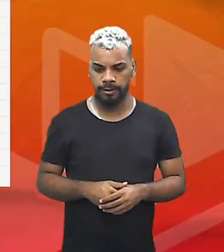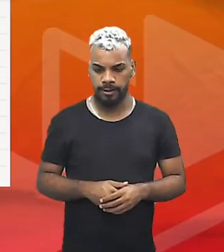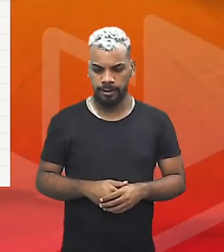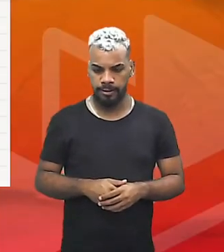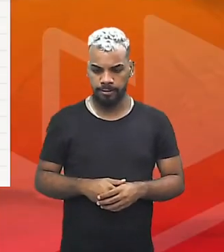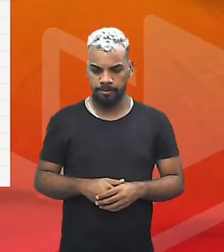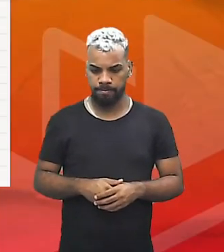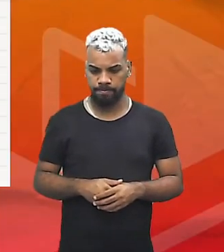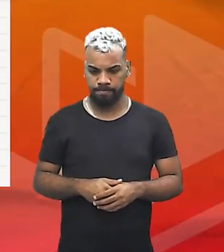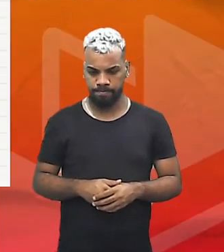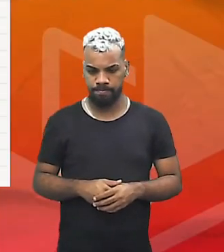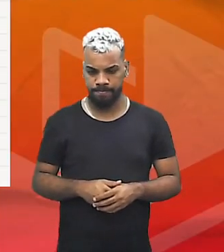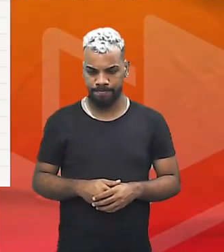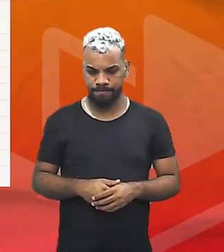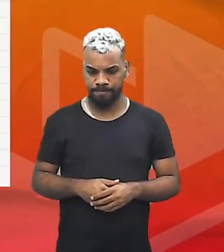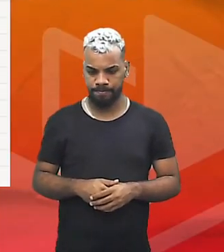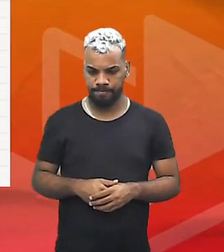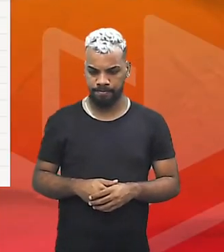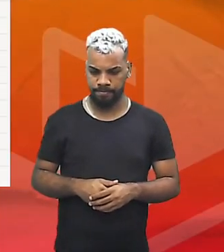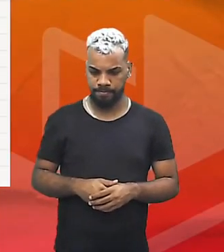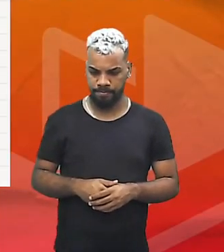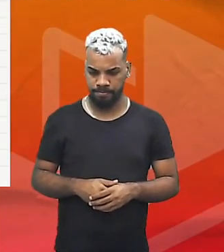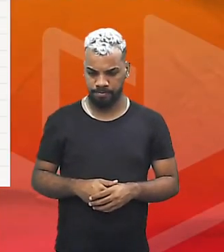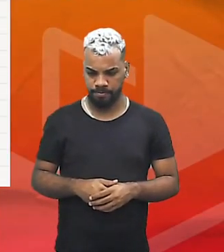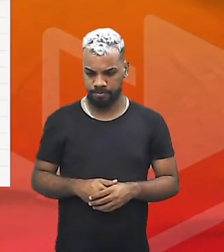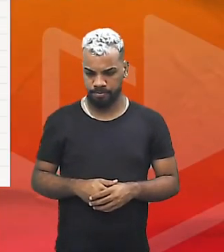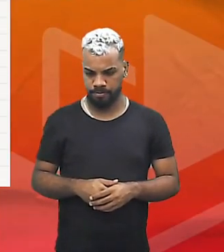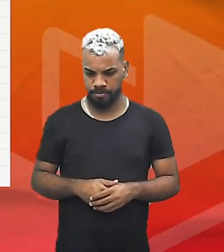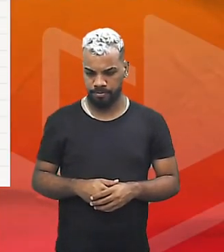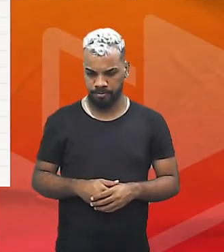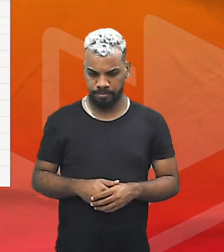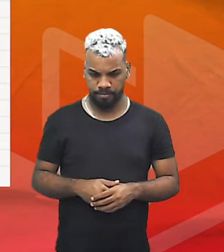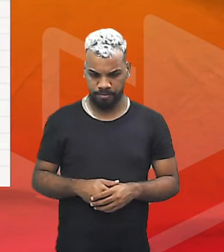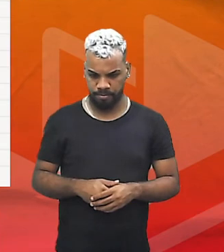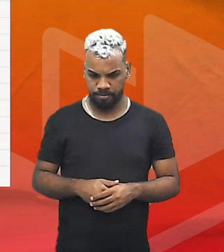é aqui que você vai ter a sacarose